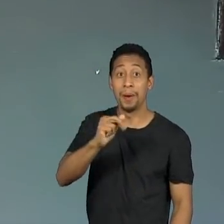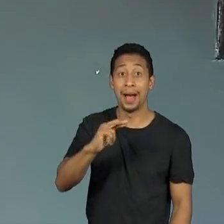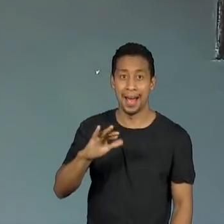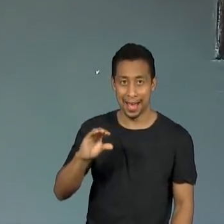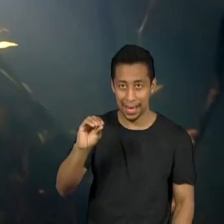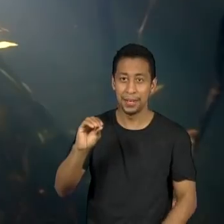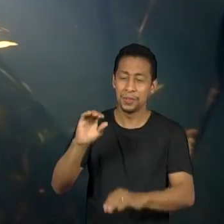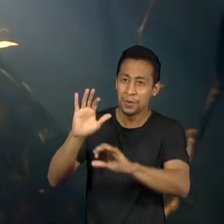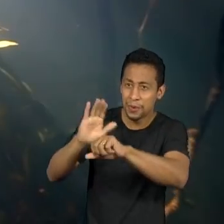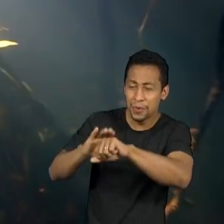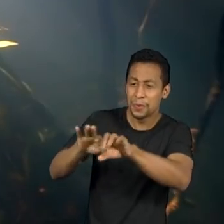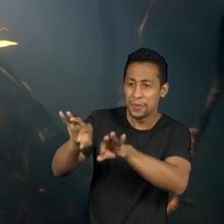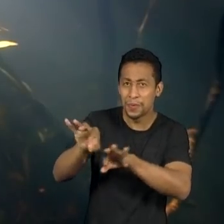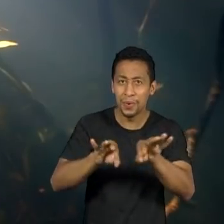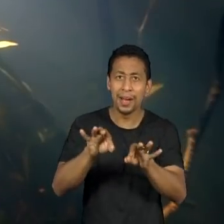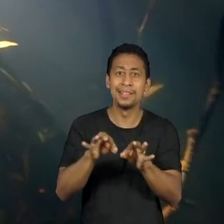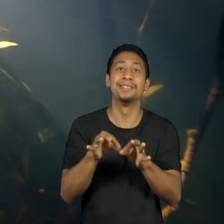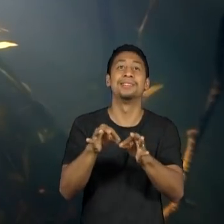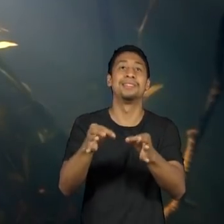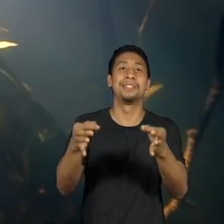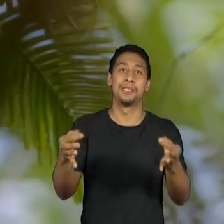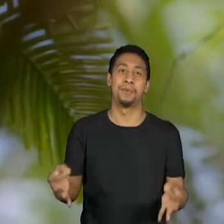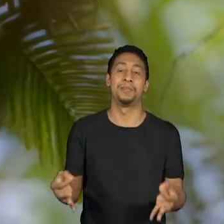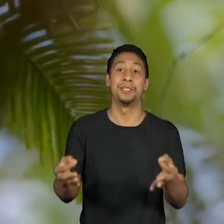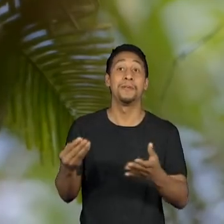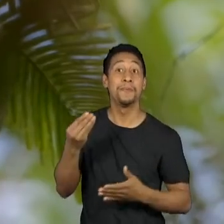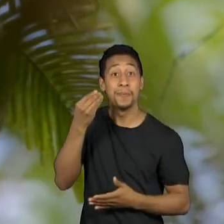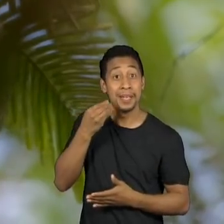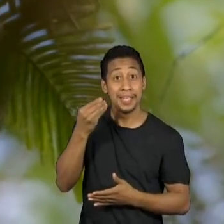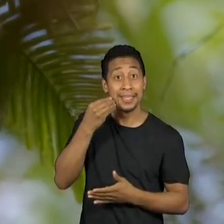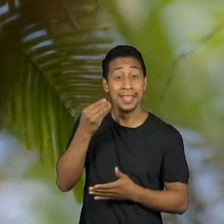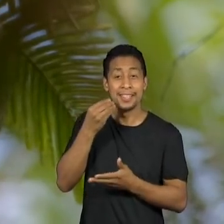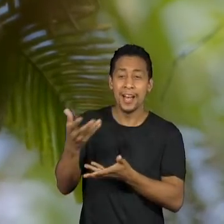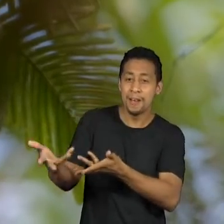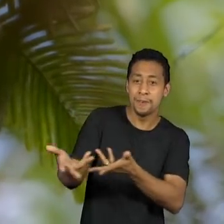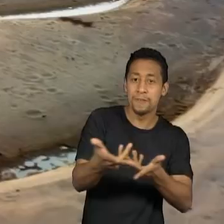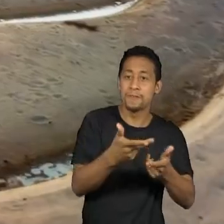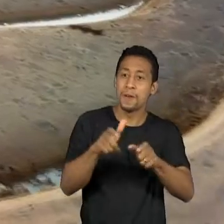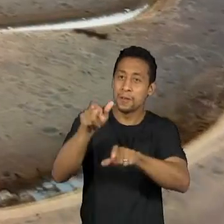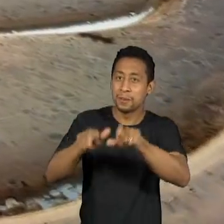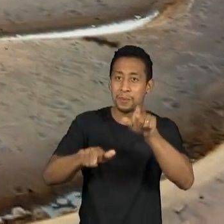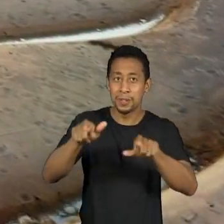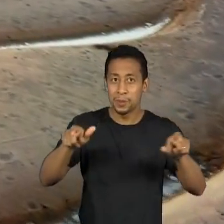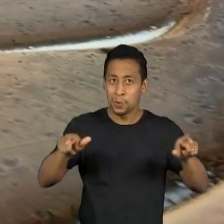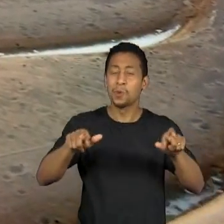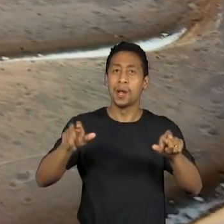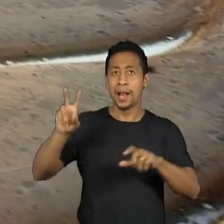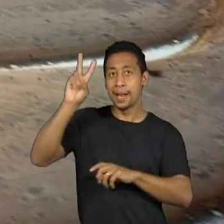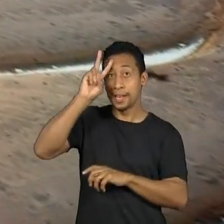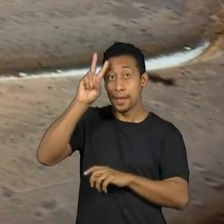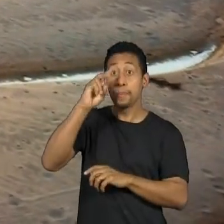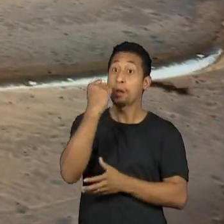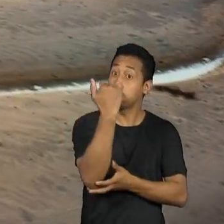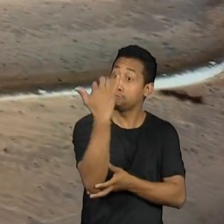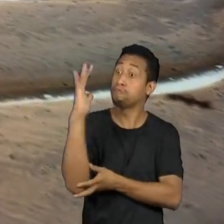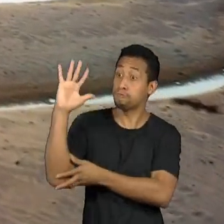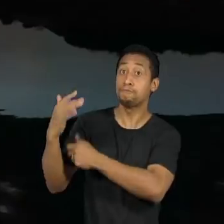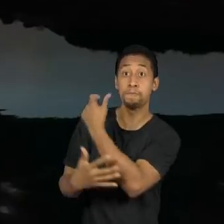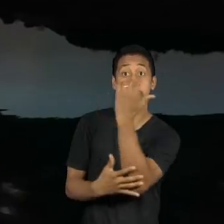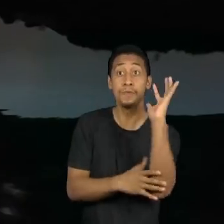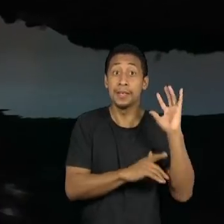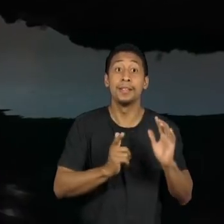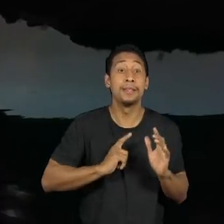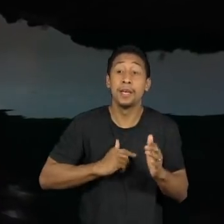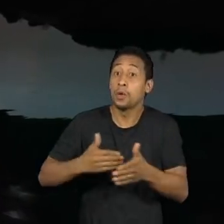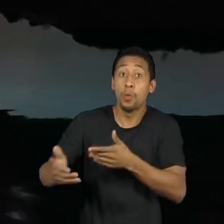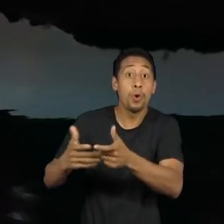direta, simples, é justamente para a gente tentar sensibilizar o público de que existe natureza em volta de todo mundo, em qualquer